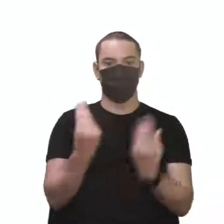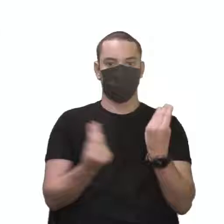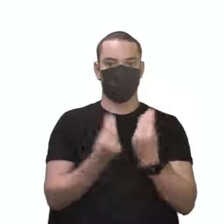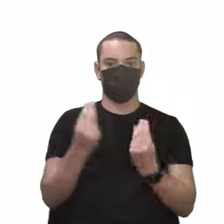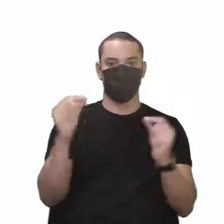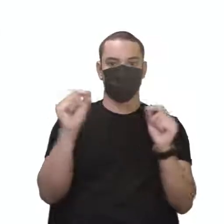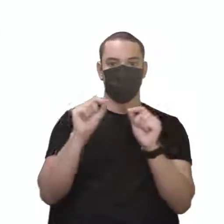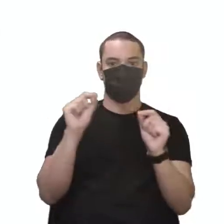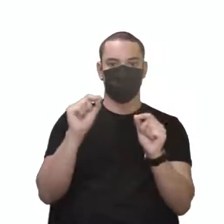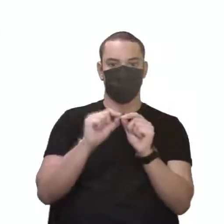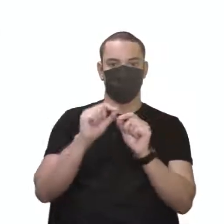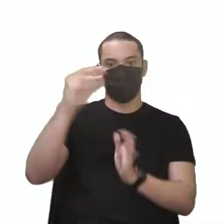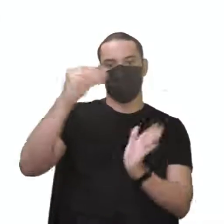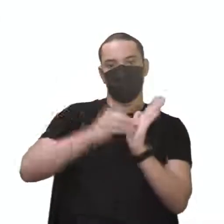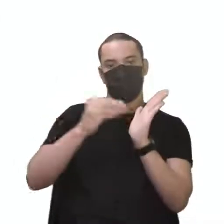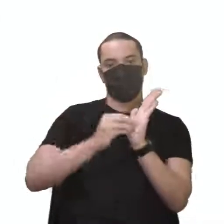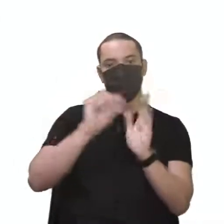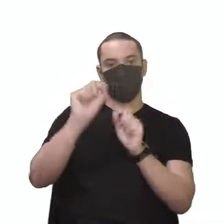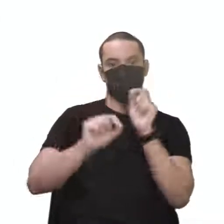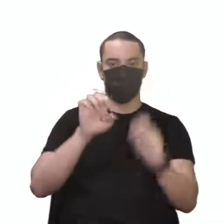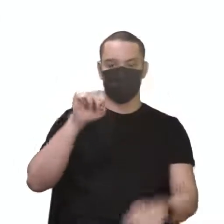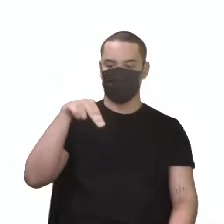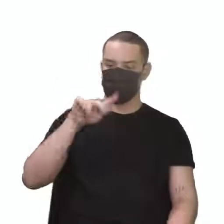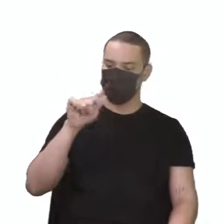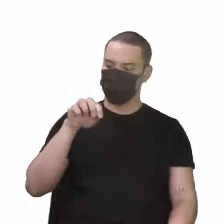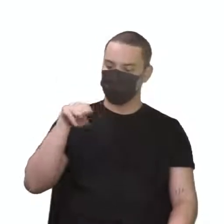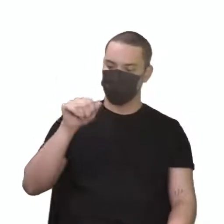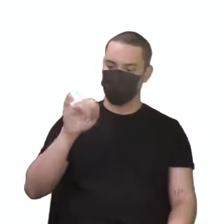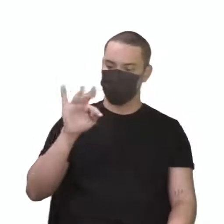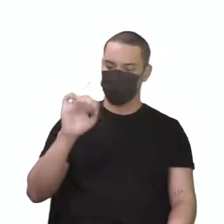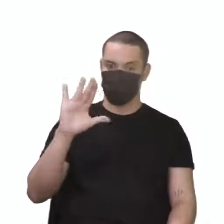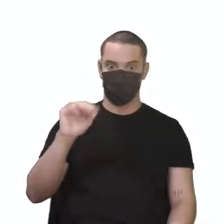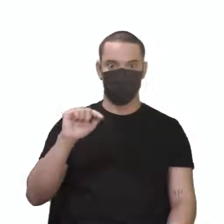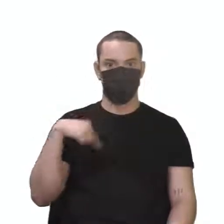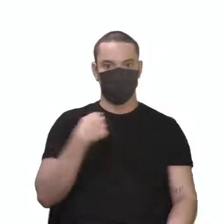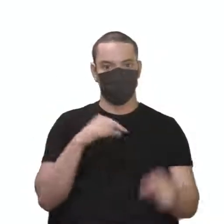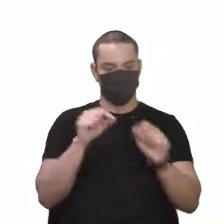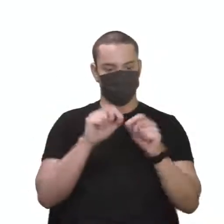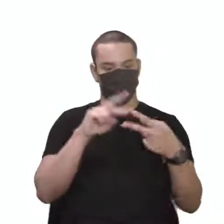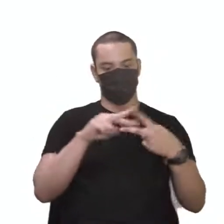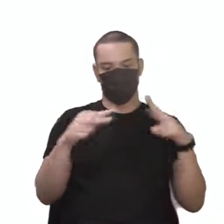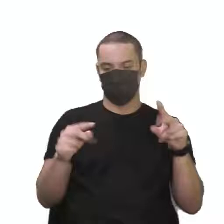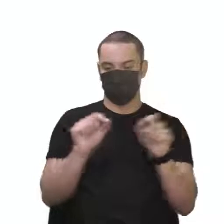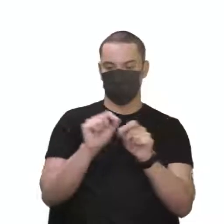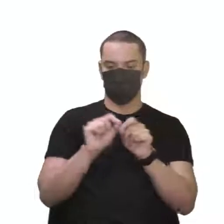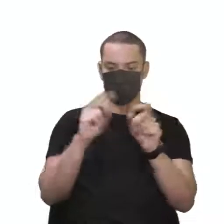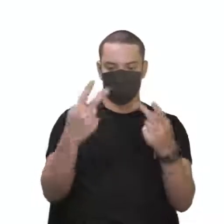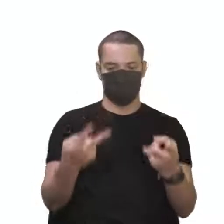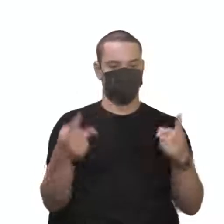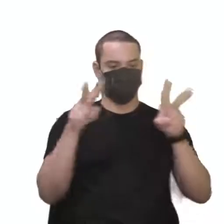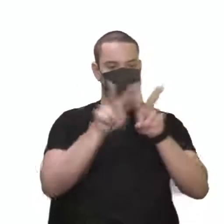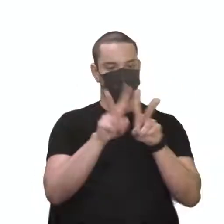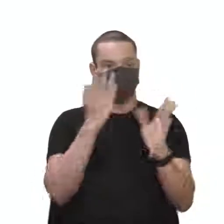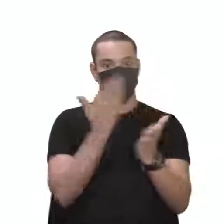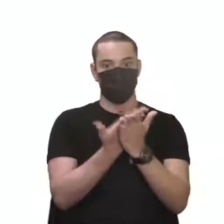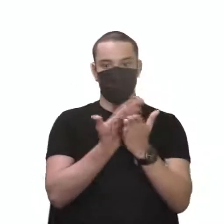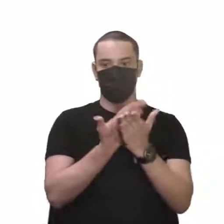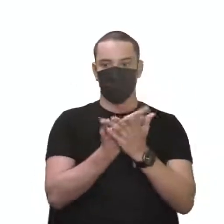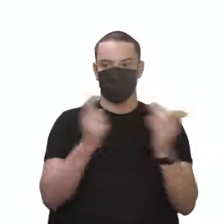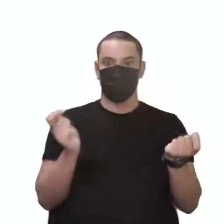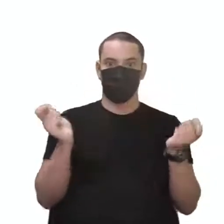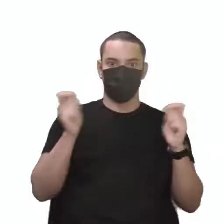de uma leitura de uma atividade enzimática. Aí a gente entra com esse DNA recombinante para poder fazer esse estudo, para